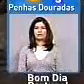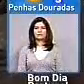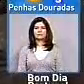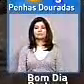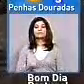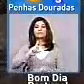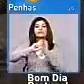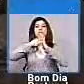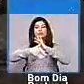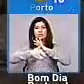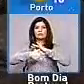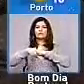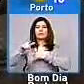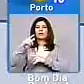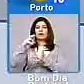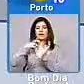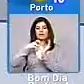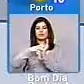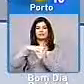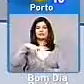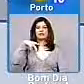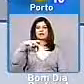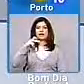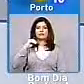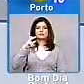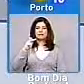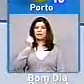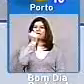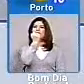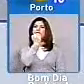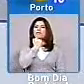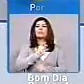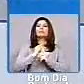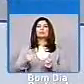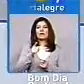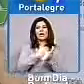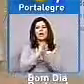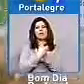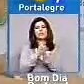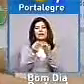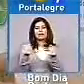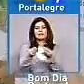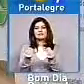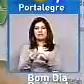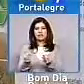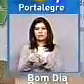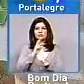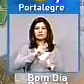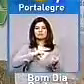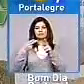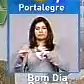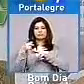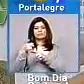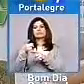O projeto que tanto agradou à Agência Aeroespacial Norte-Americana tem por base o aproveitamento de resíduos, que darão origem a módulos que, por sua vez,